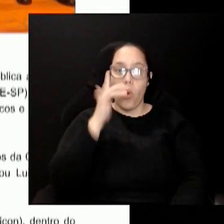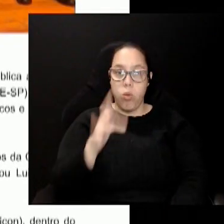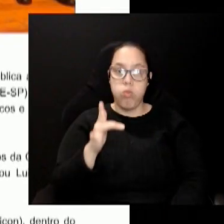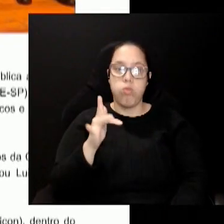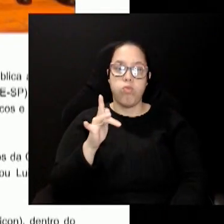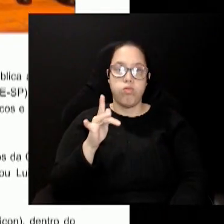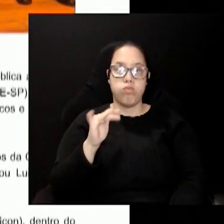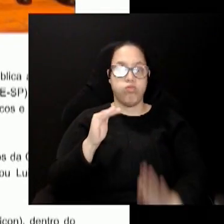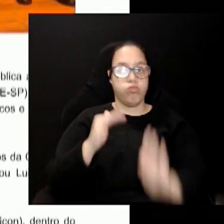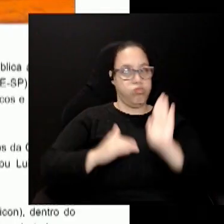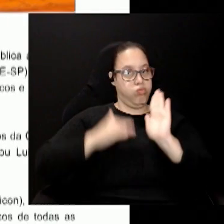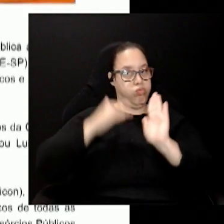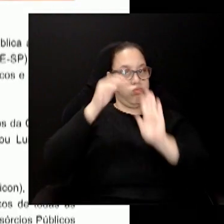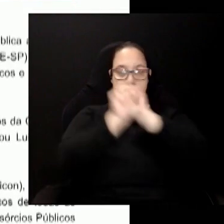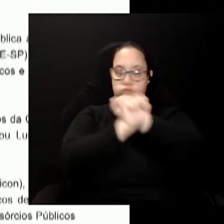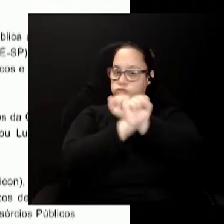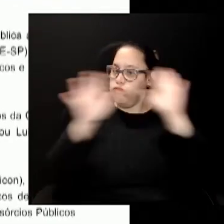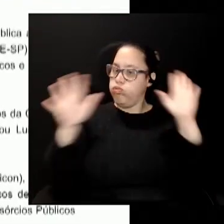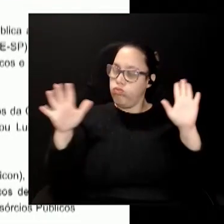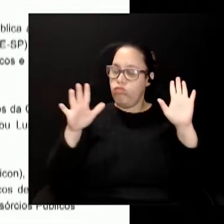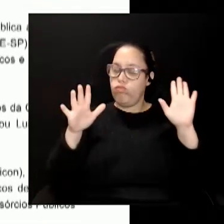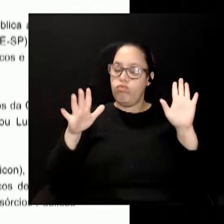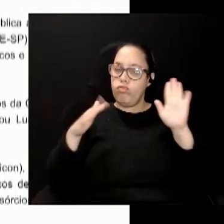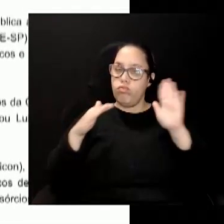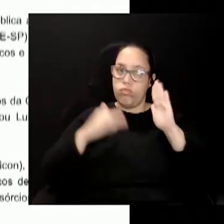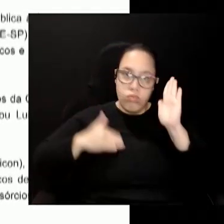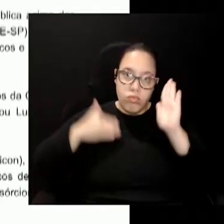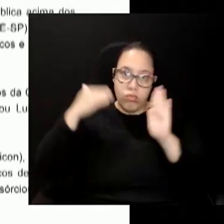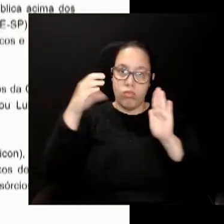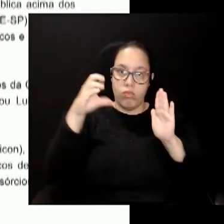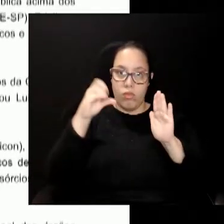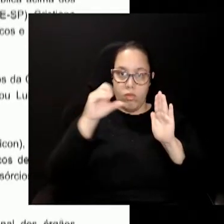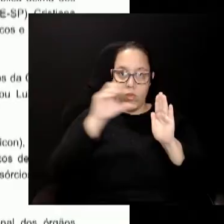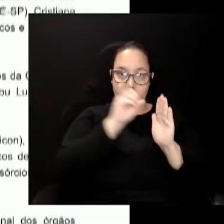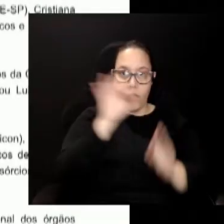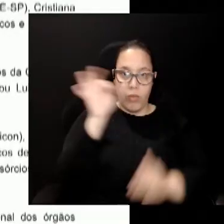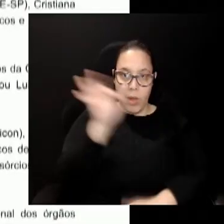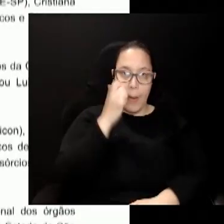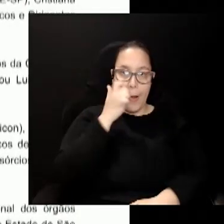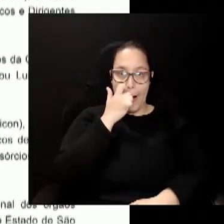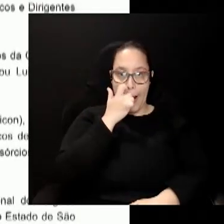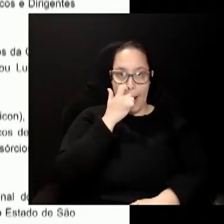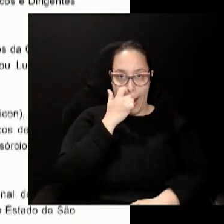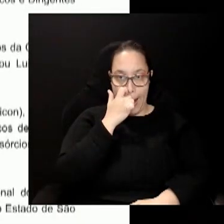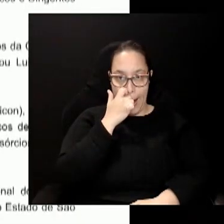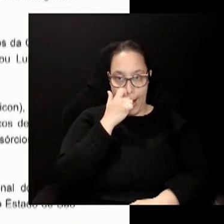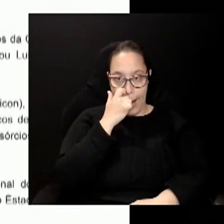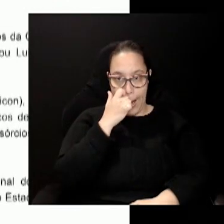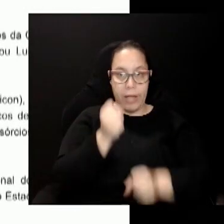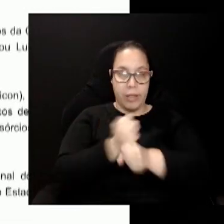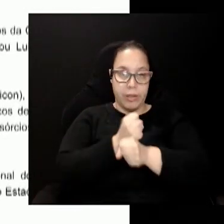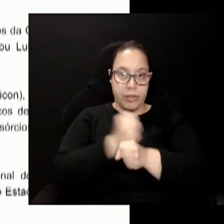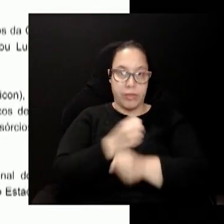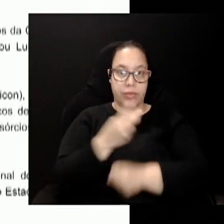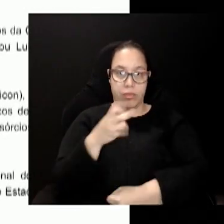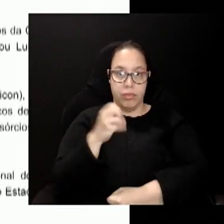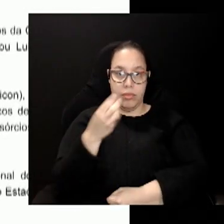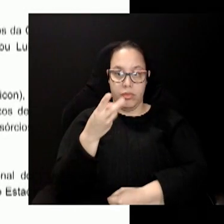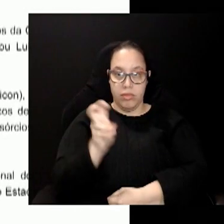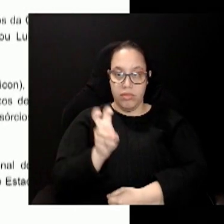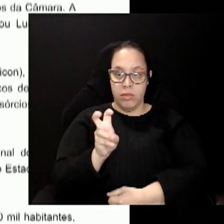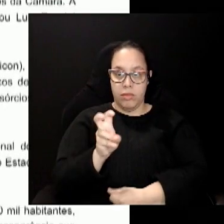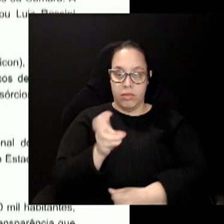transparência pública acima dos 90% durante o exercício do ano de 2025. A entrega foi feita